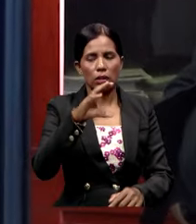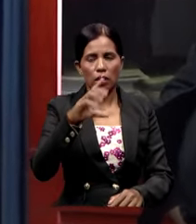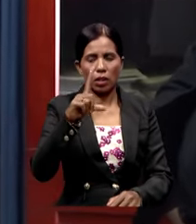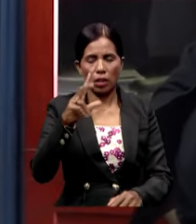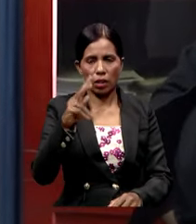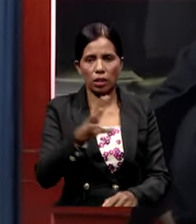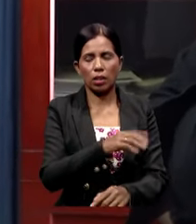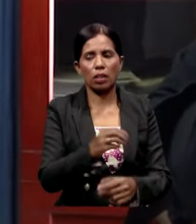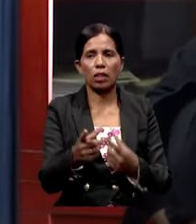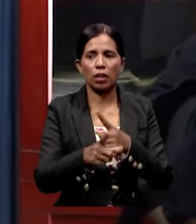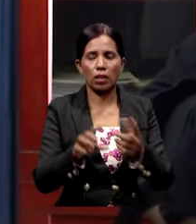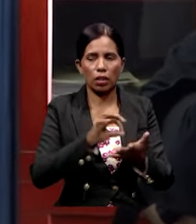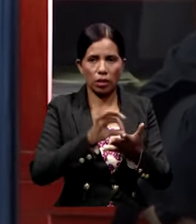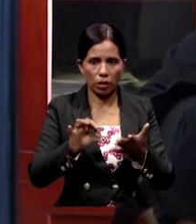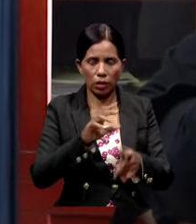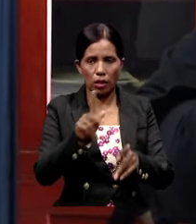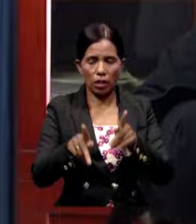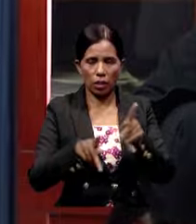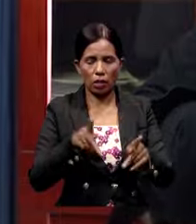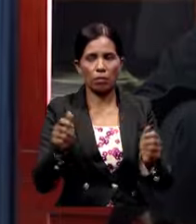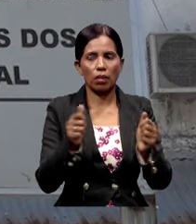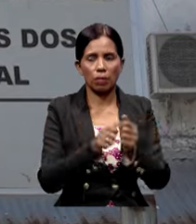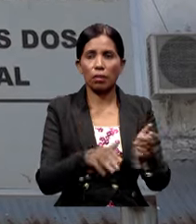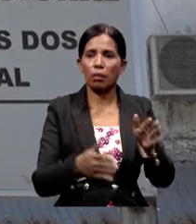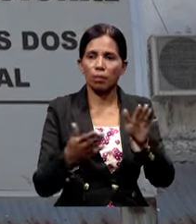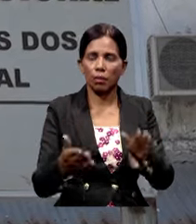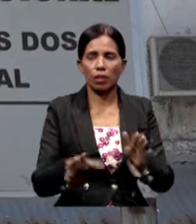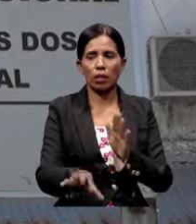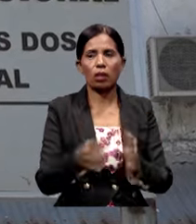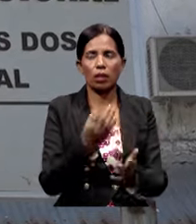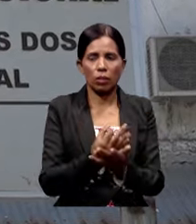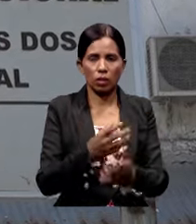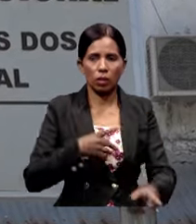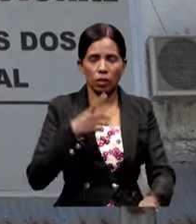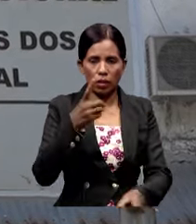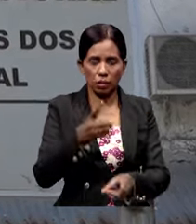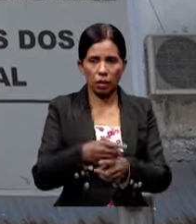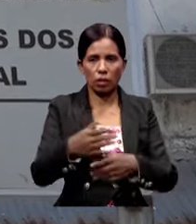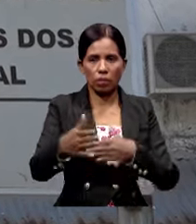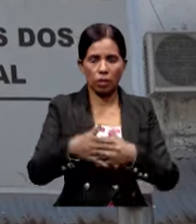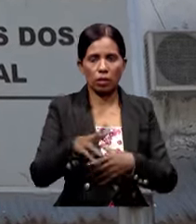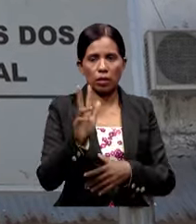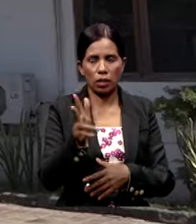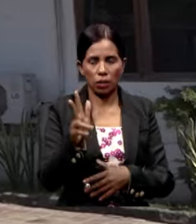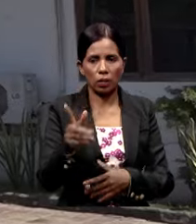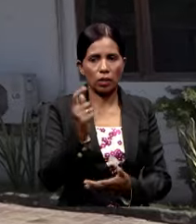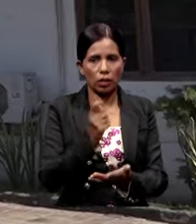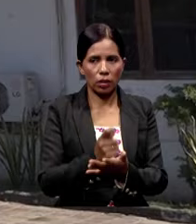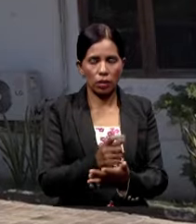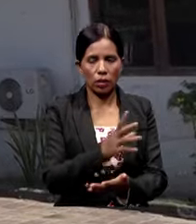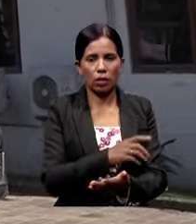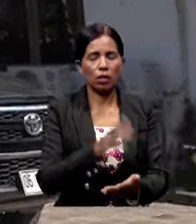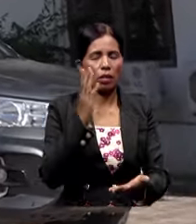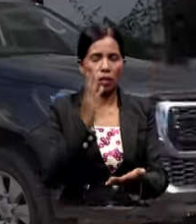Libertação Nacional, resista pensionista no Martires, nebe retan ona siranya direito, besi krihun tolu nulu, no